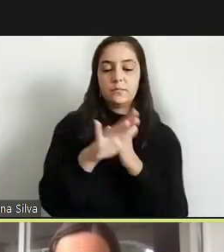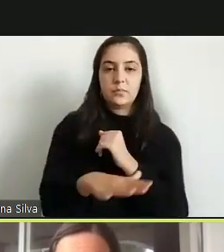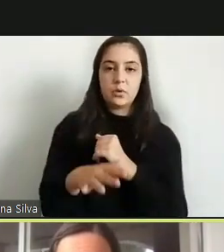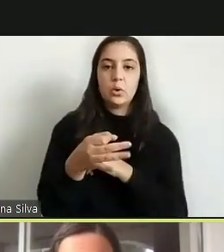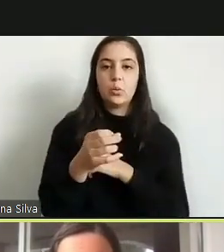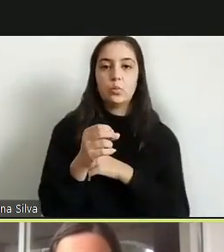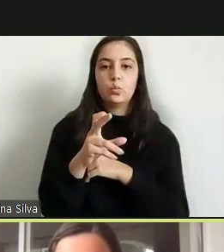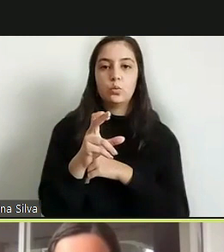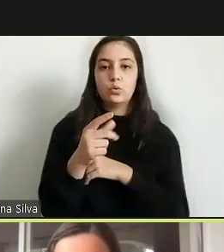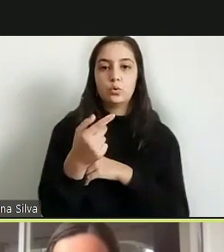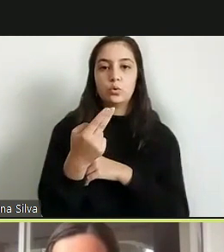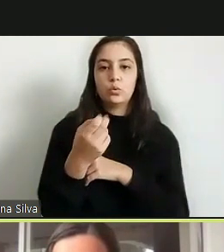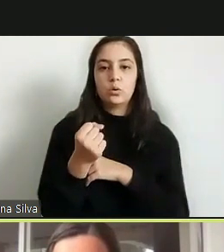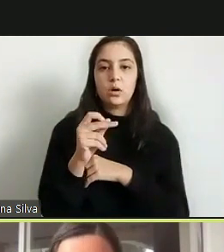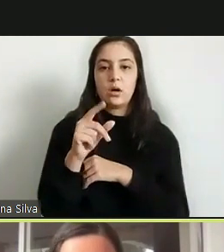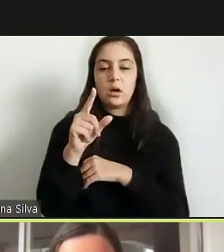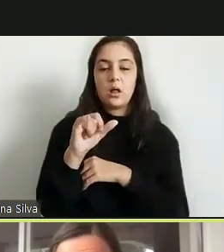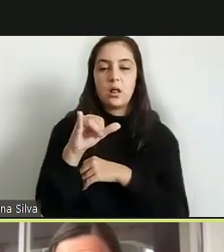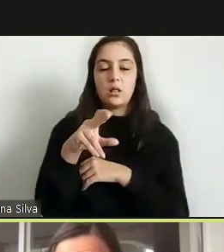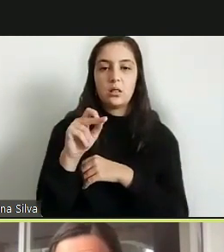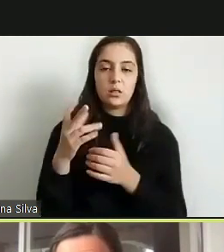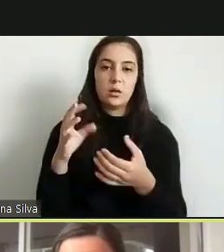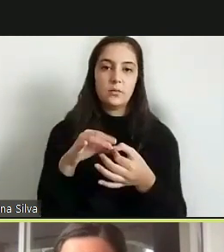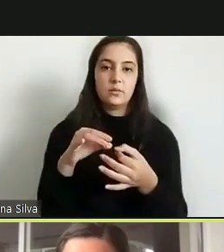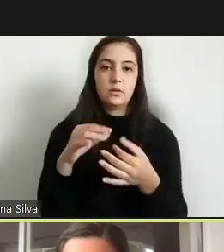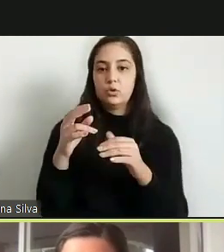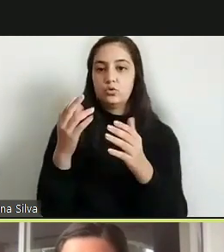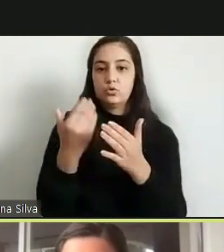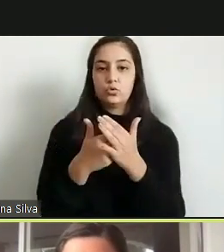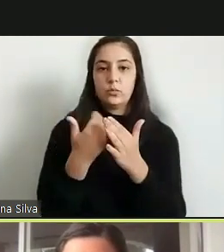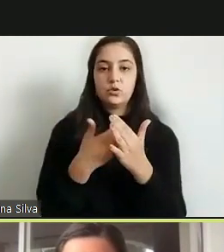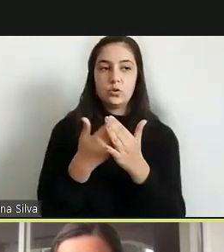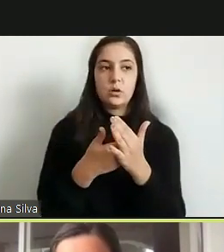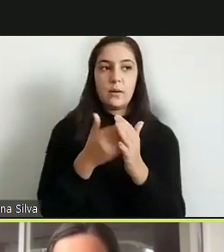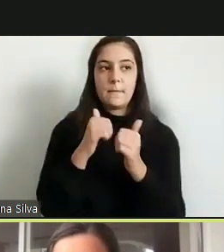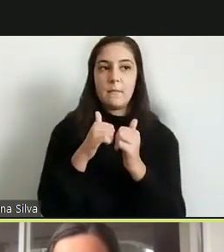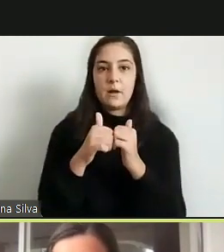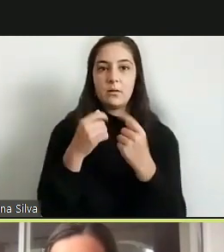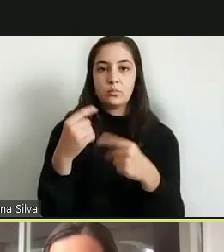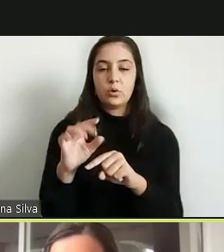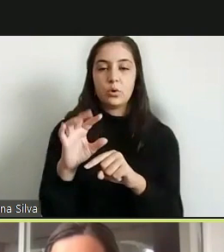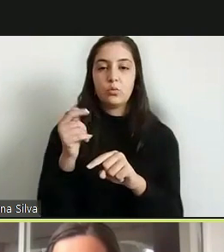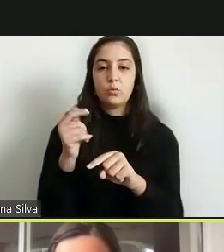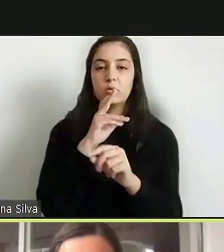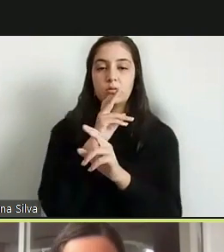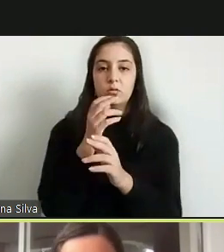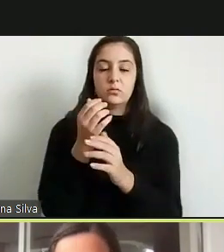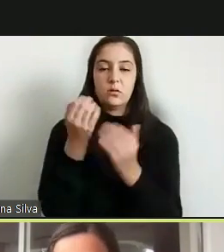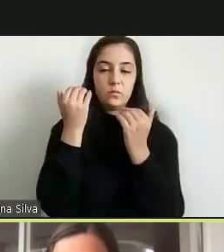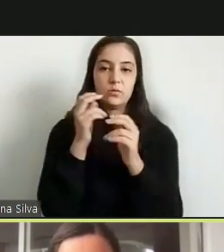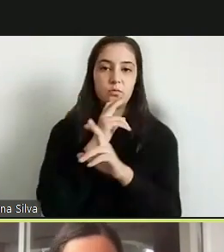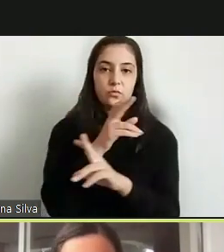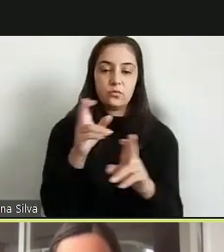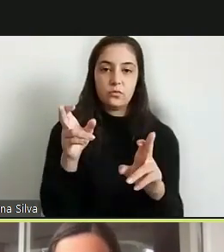e os documentos só estavam disponíveis num vão de escada da Junta de Freguesia, em papel. E, portanto, quando reportei essa situação, passado um